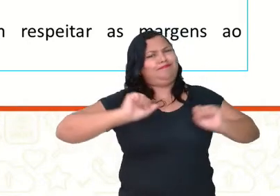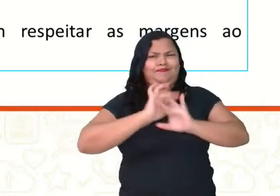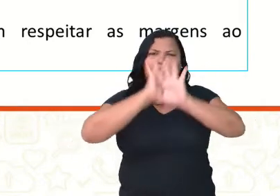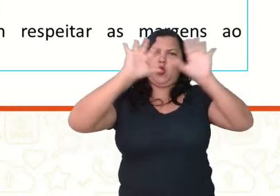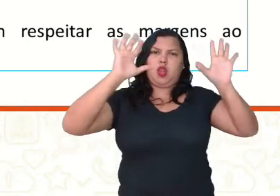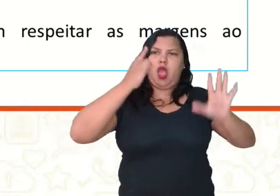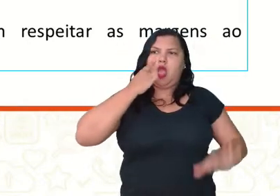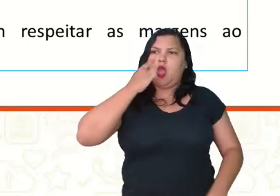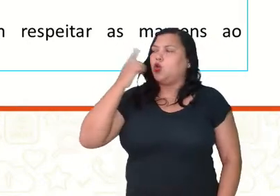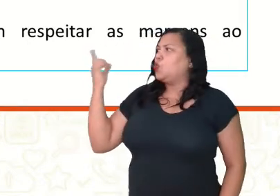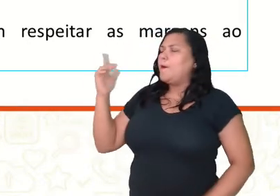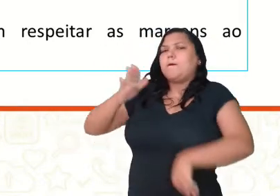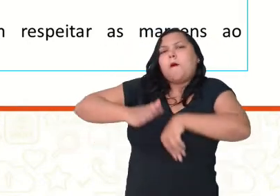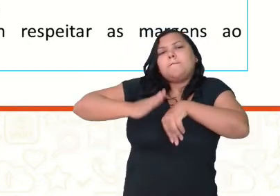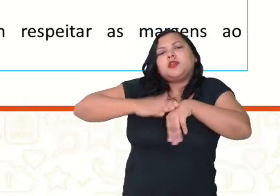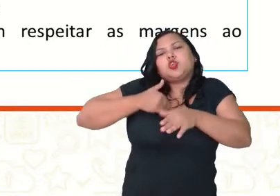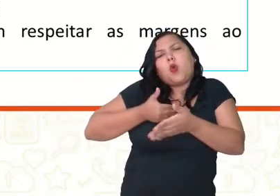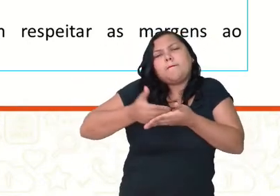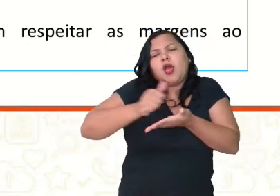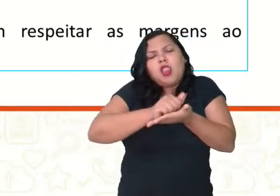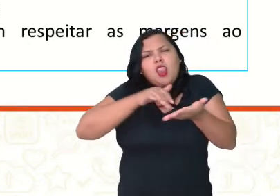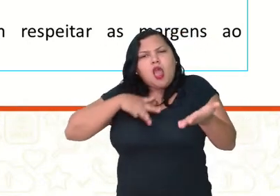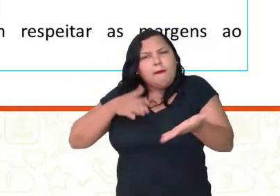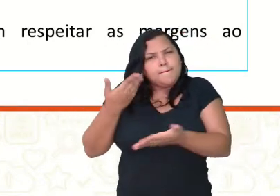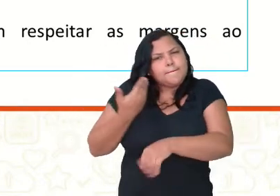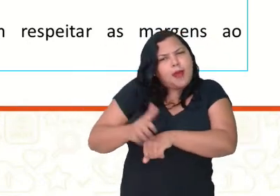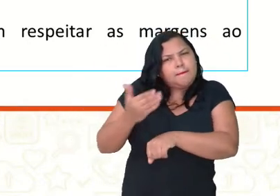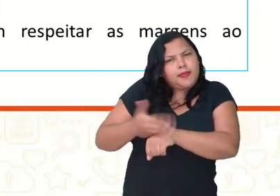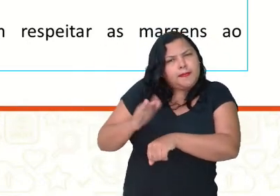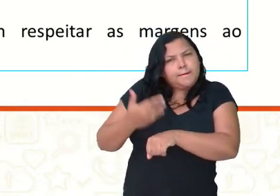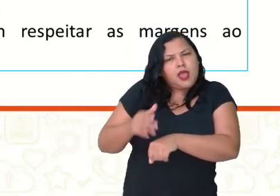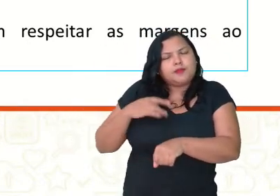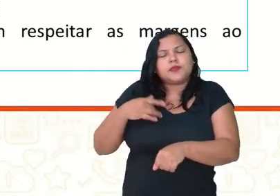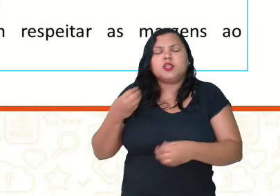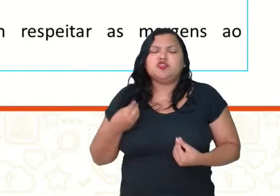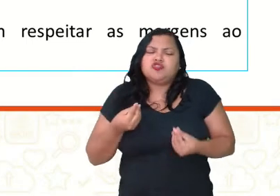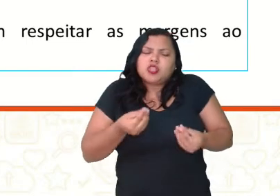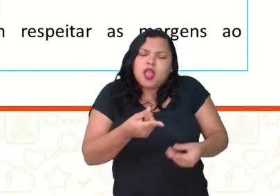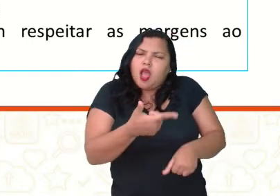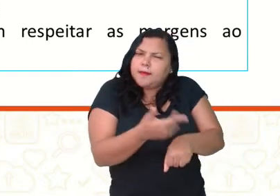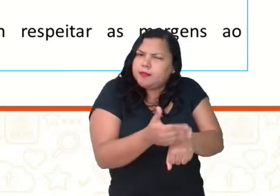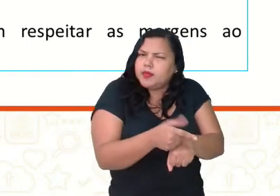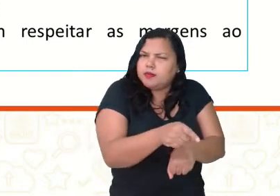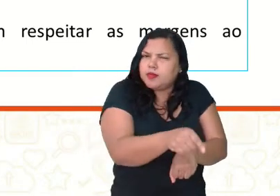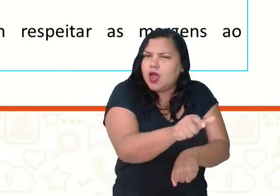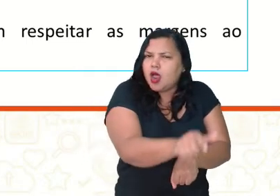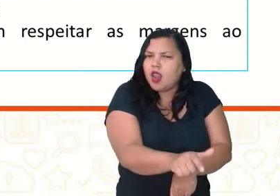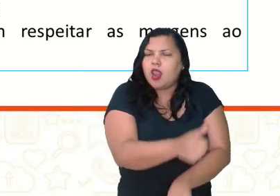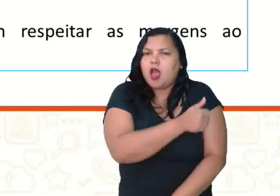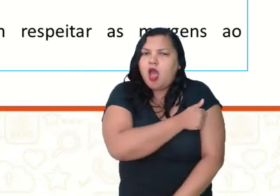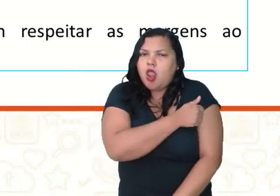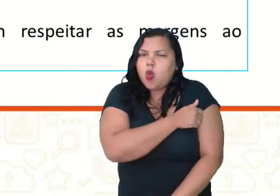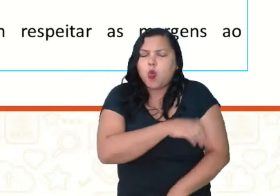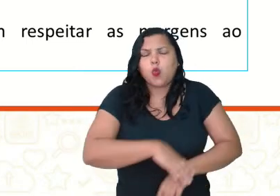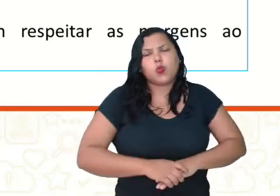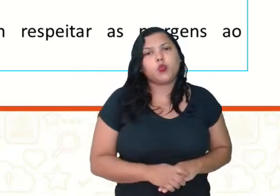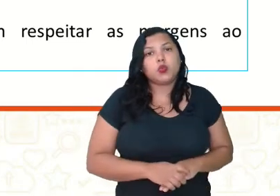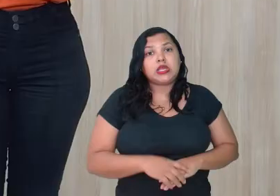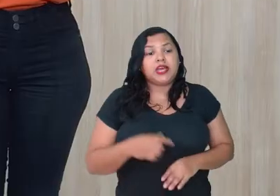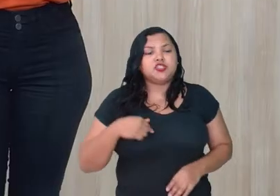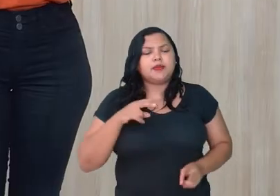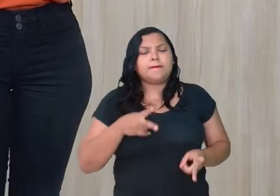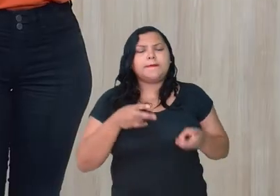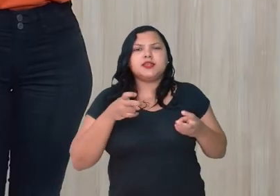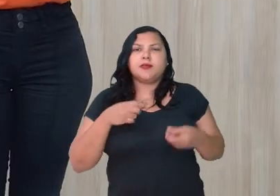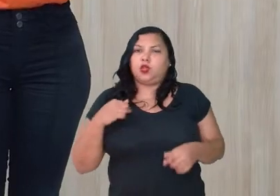claro, quando a gente começa a fazer as atividades, quando a gente começa a propor, na realidade, as atividades para esses estudantes, mesmo que a gente